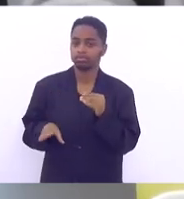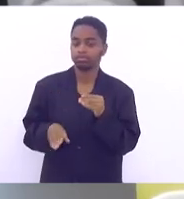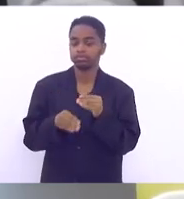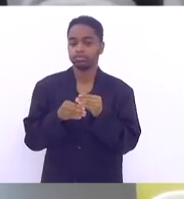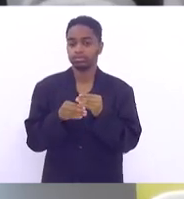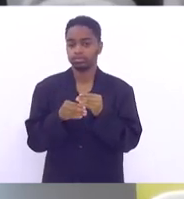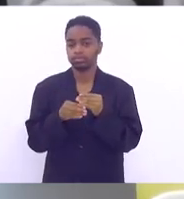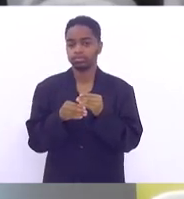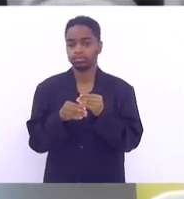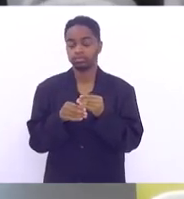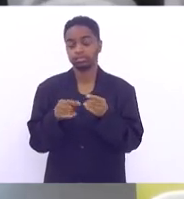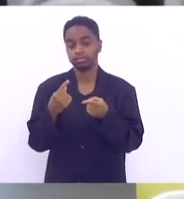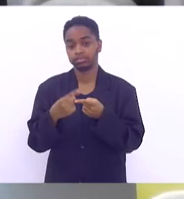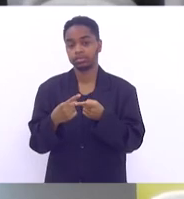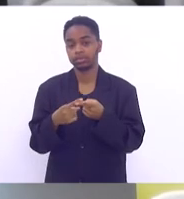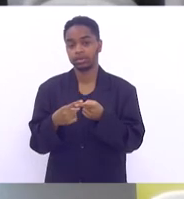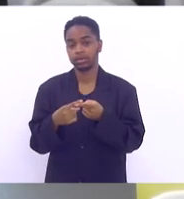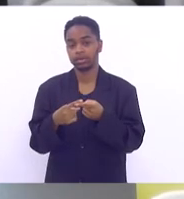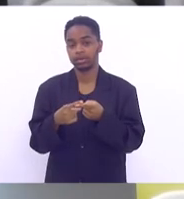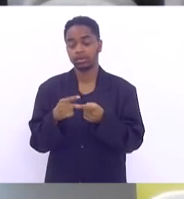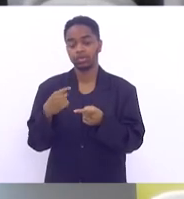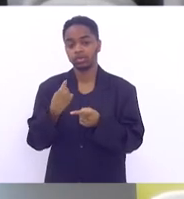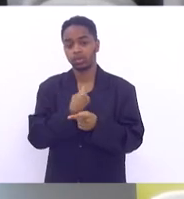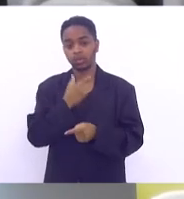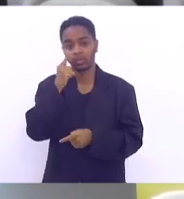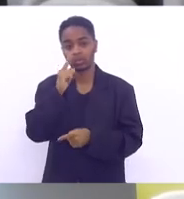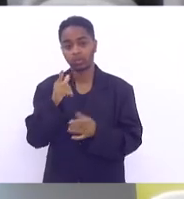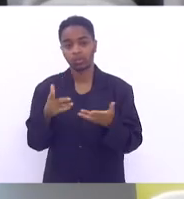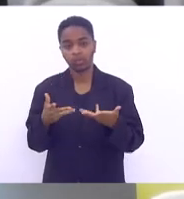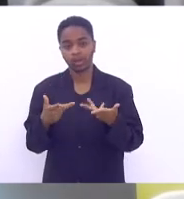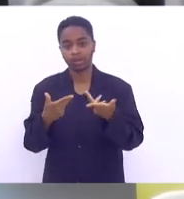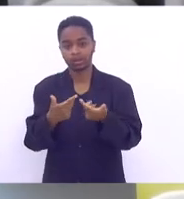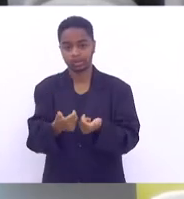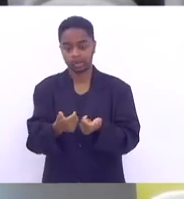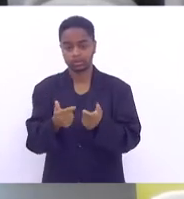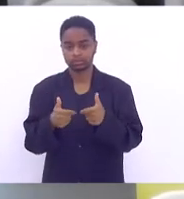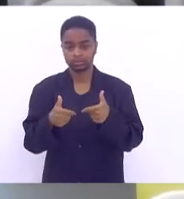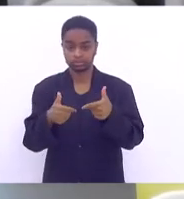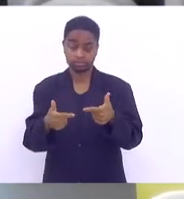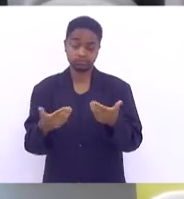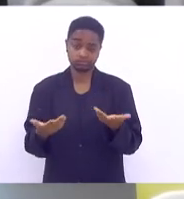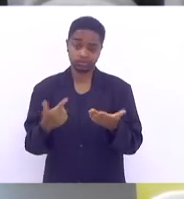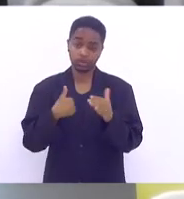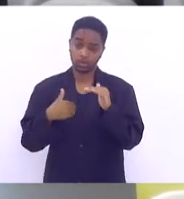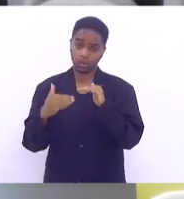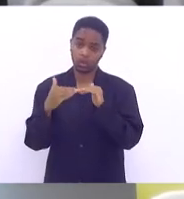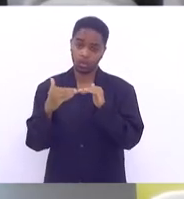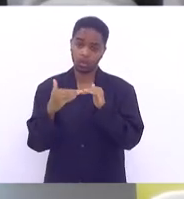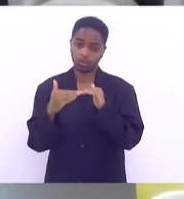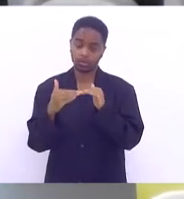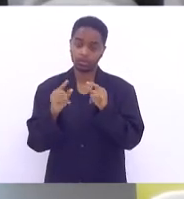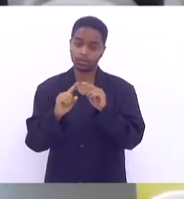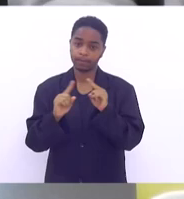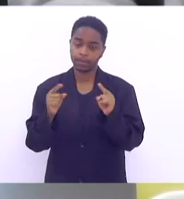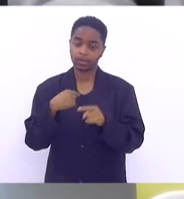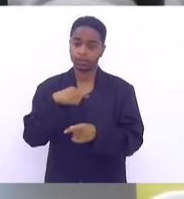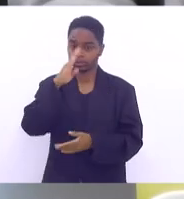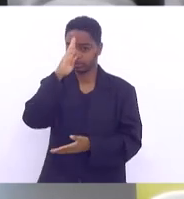né, para que a gente ganhe, né, em qualidade no serviço. No mérito, eu sou favorável, mas eu acho